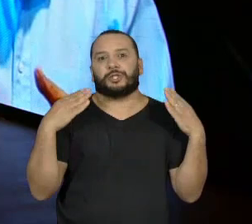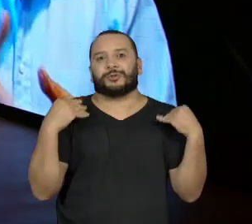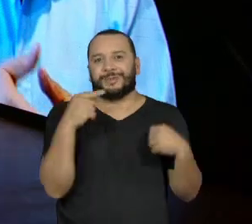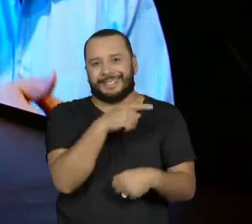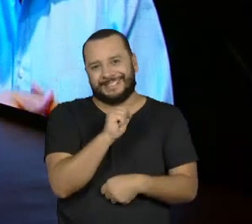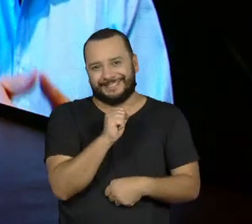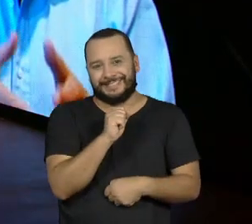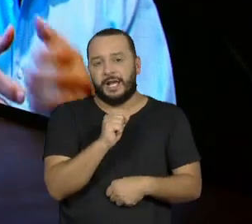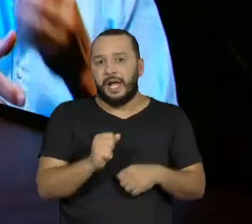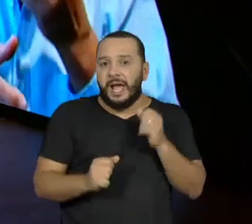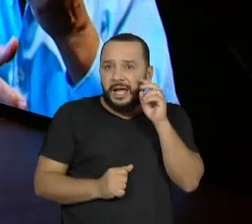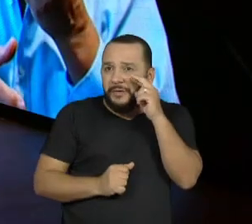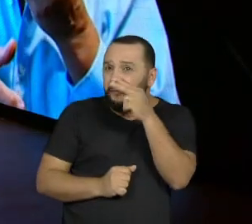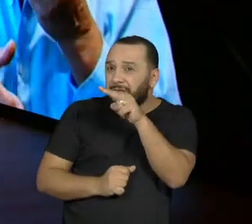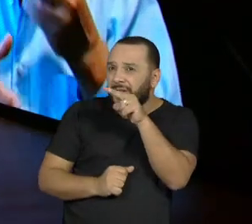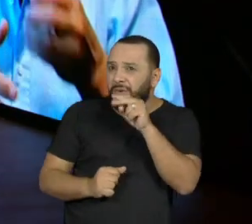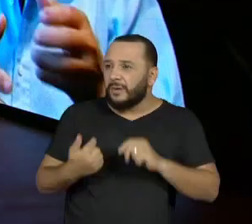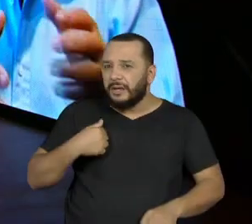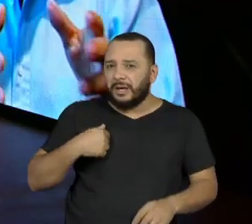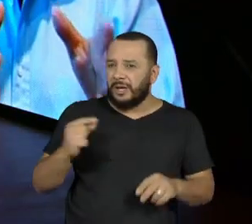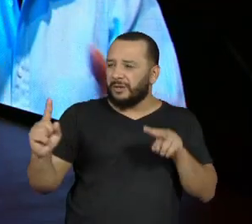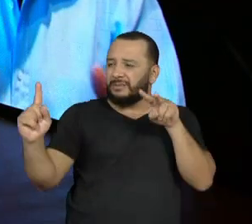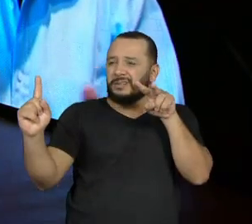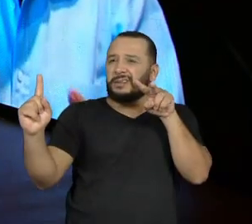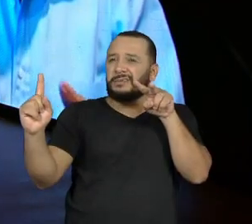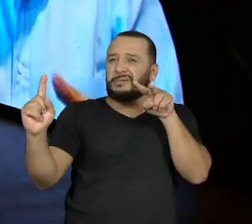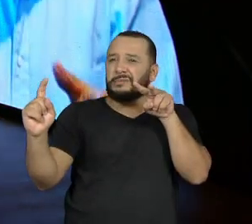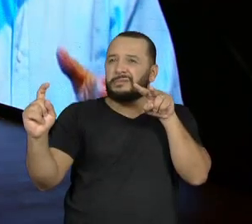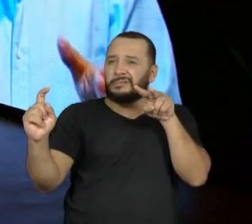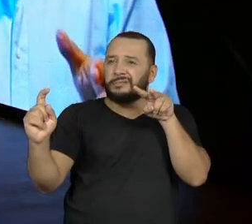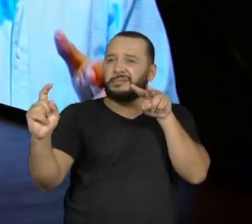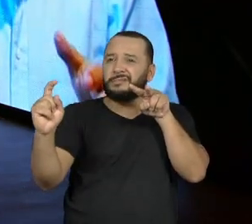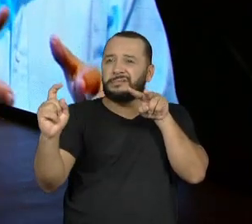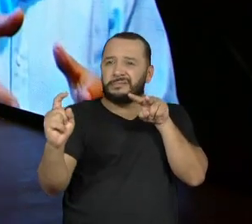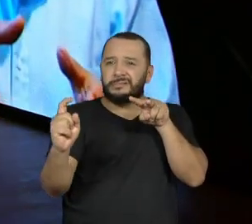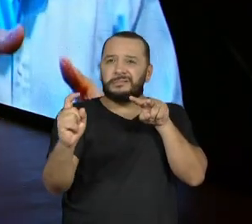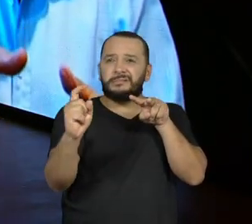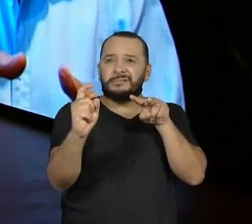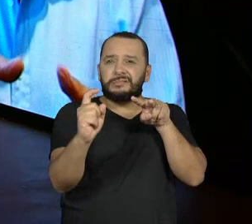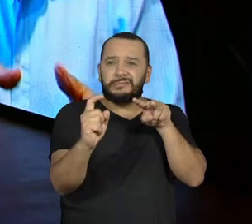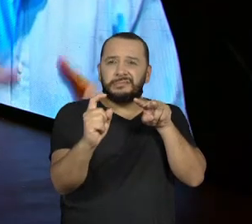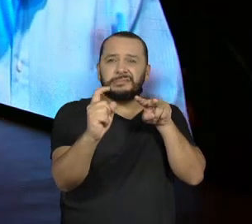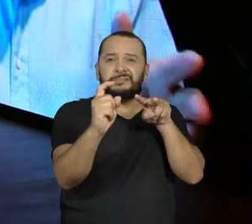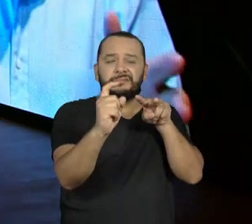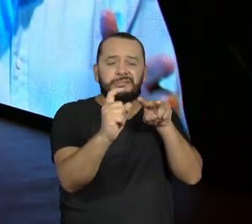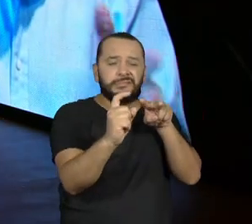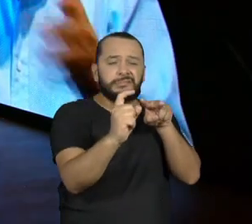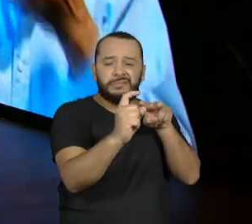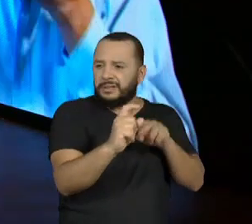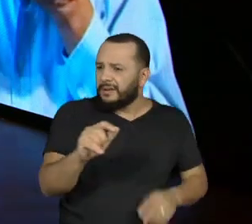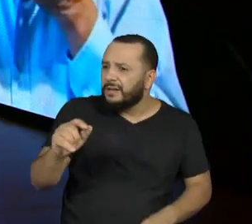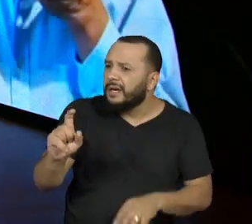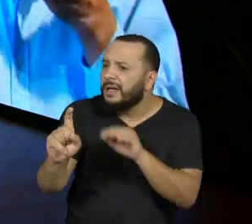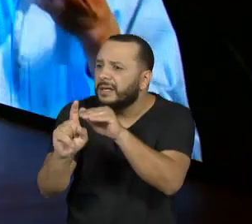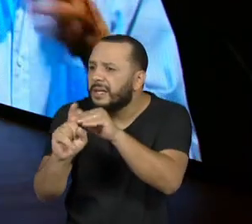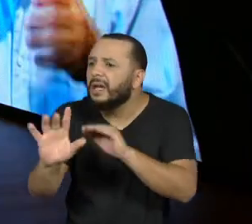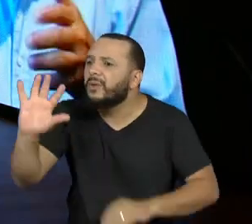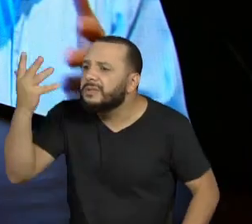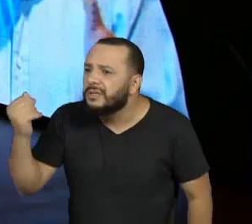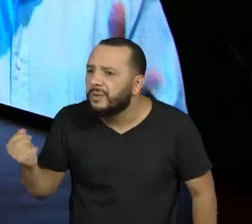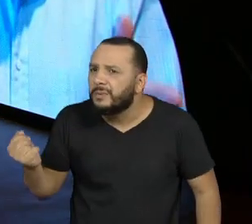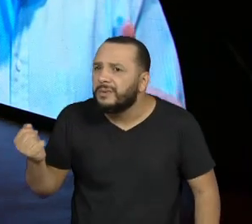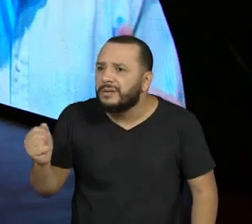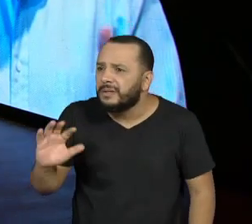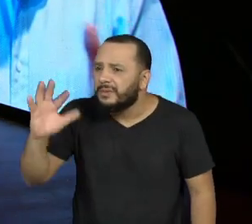Ele me viu passando com uma cara talvez de candidato a suicídio. Ele falou, o que houve, menino? O que houve, menino?